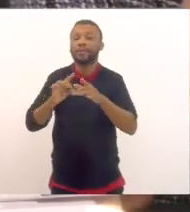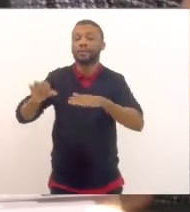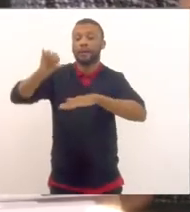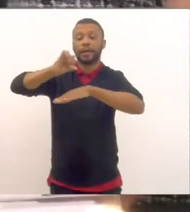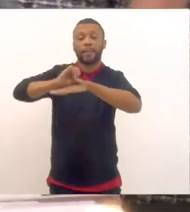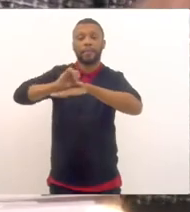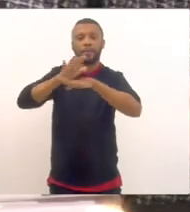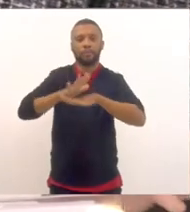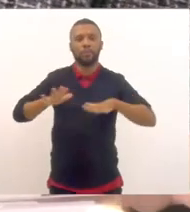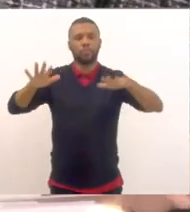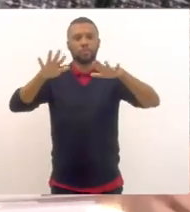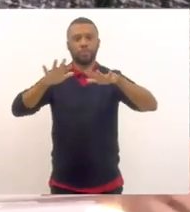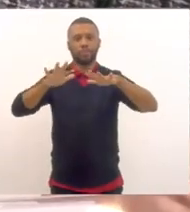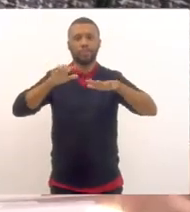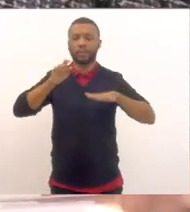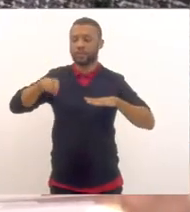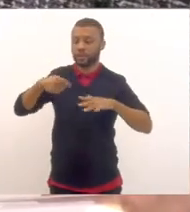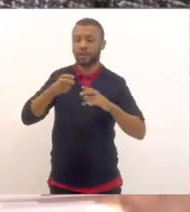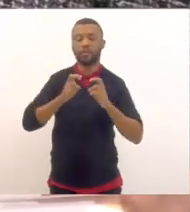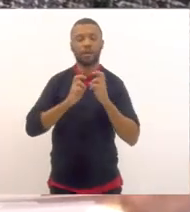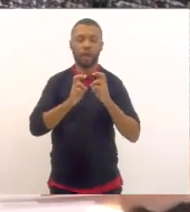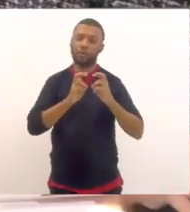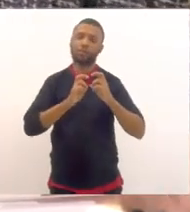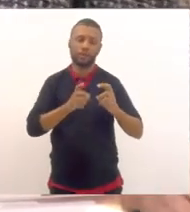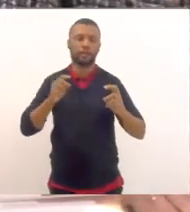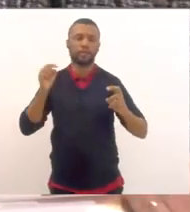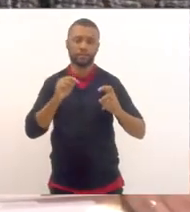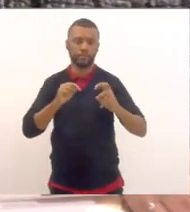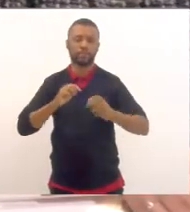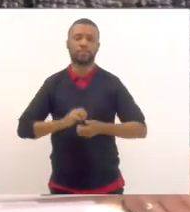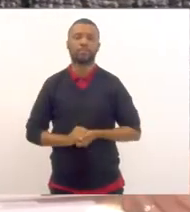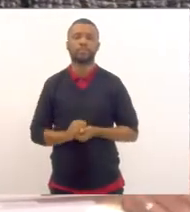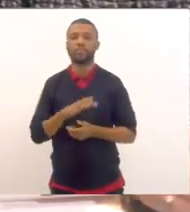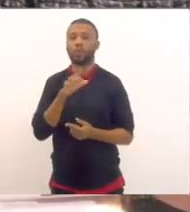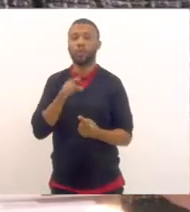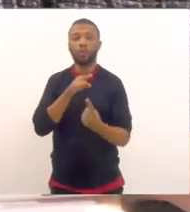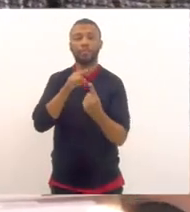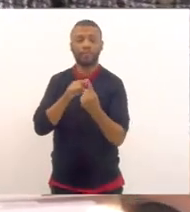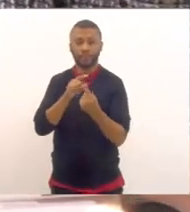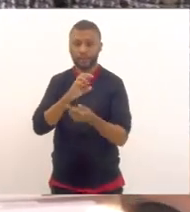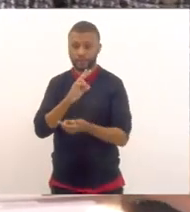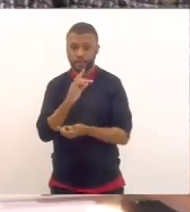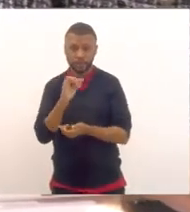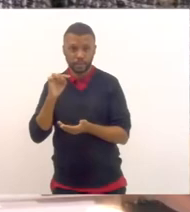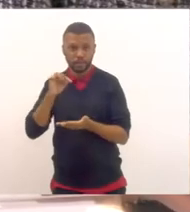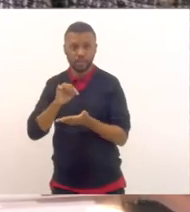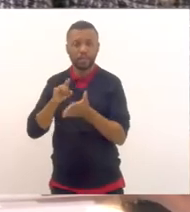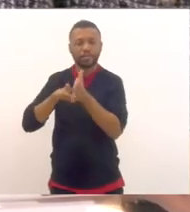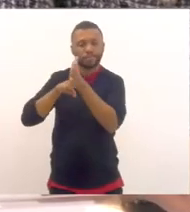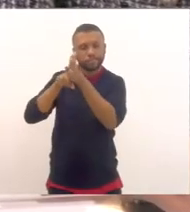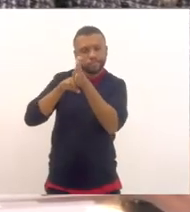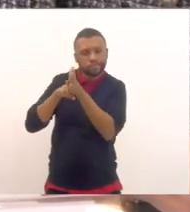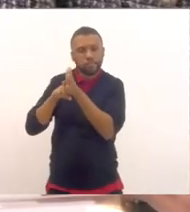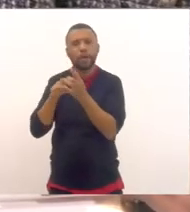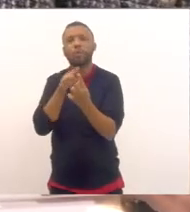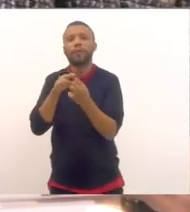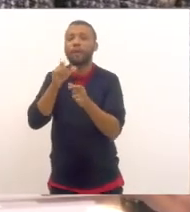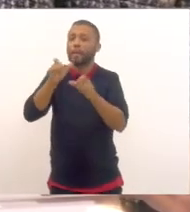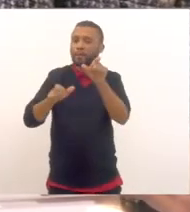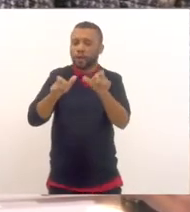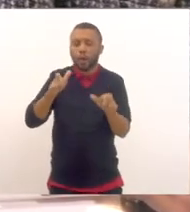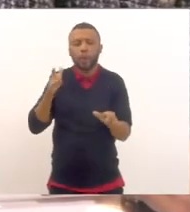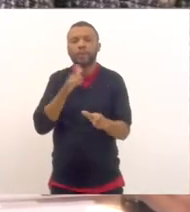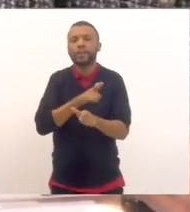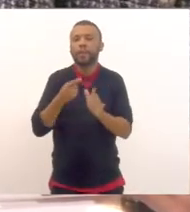é um sistema Ferroviário de passageiros então da Ilha o objetivo da CPI em para que as pessoas consigam